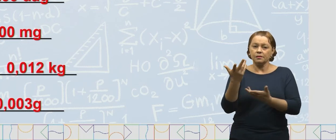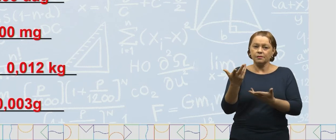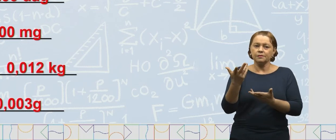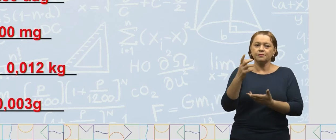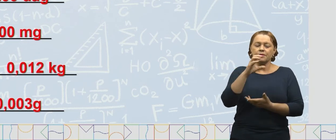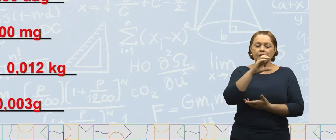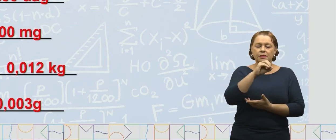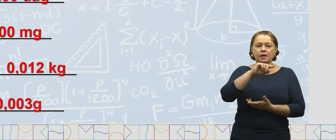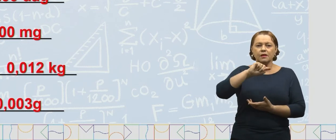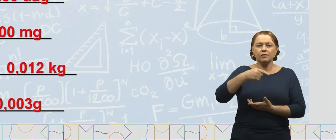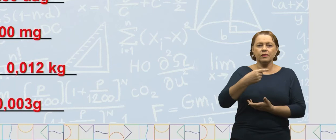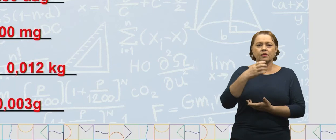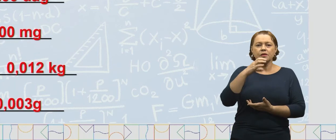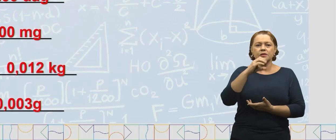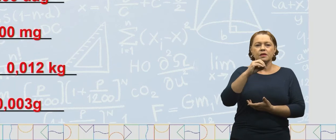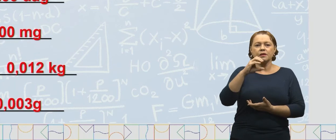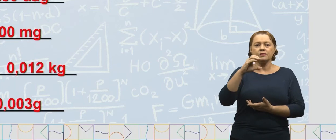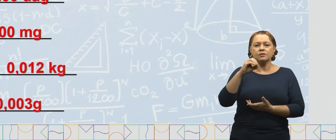aí,